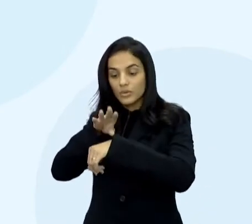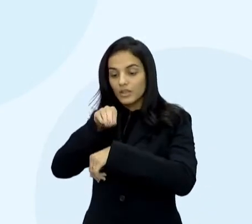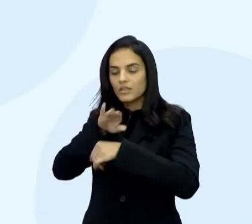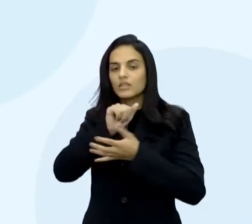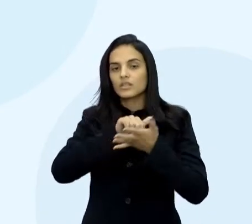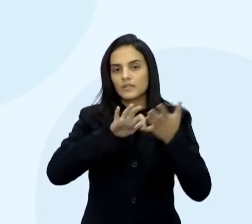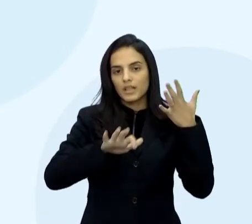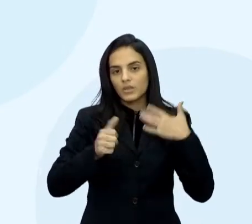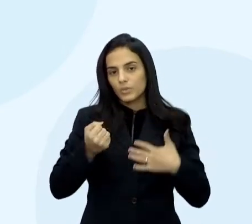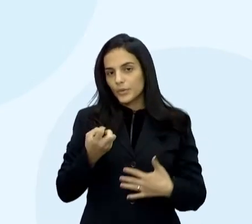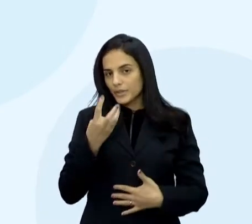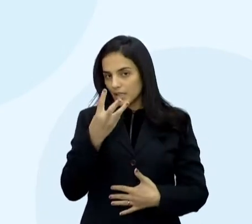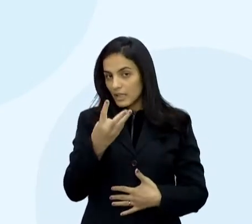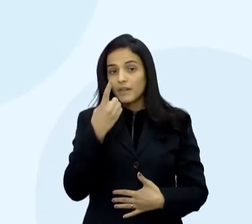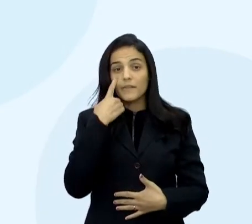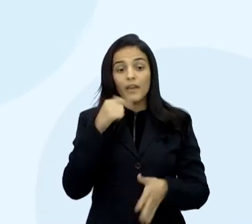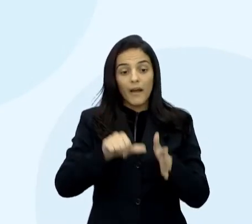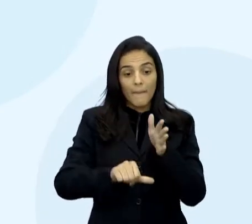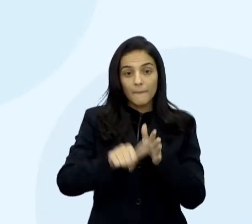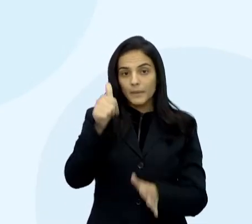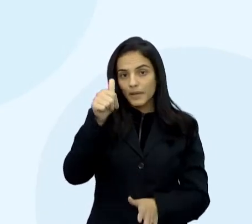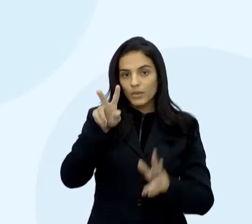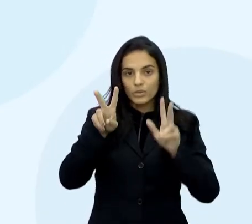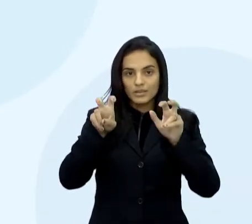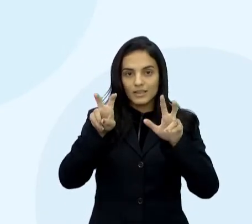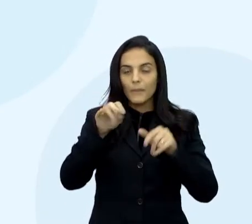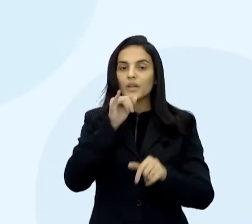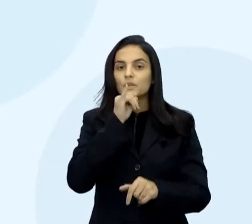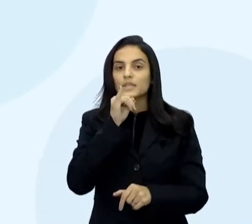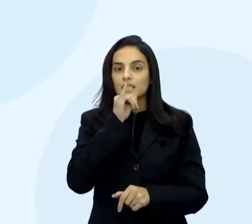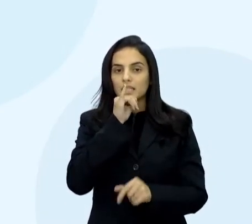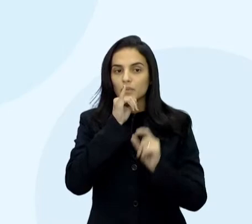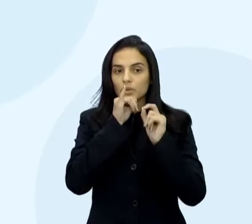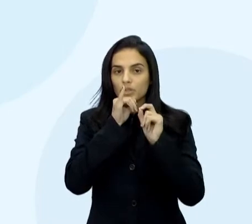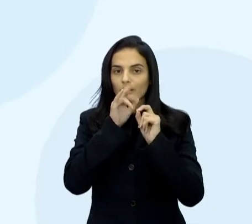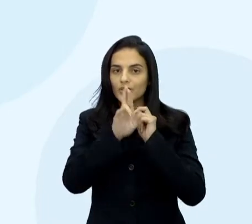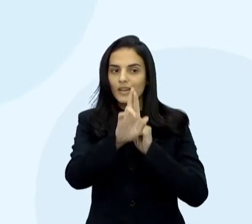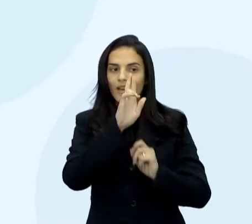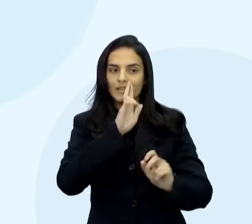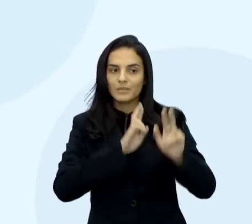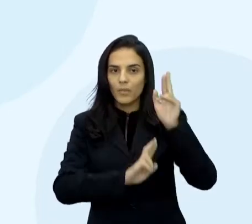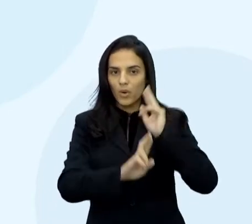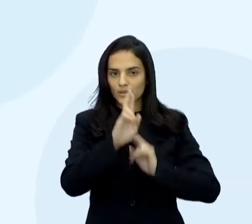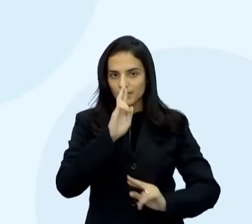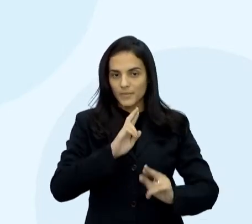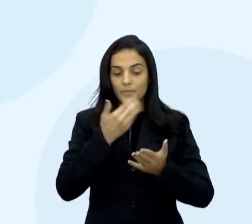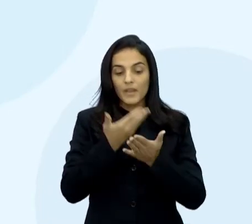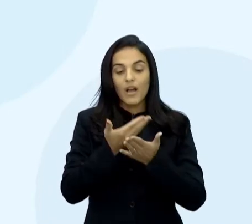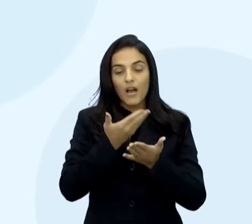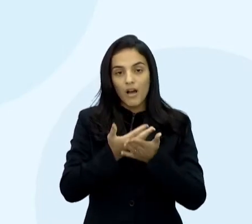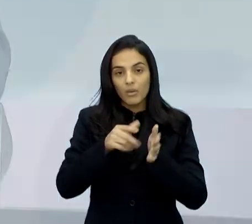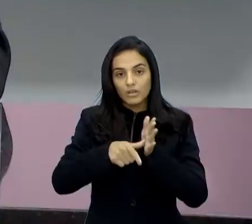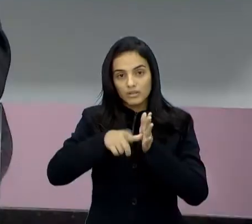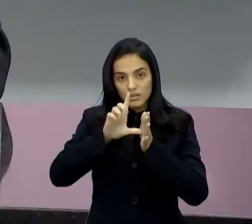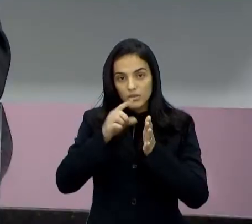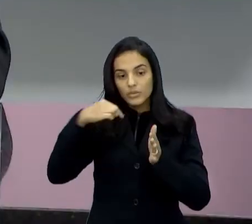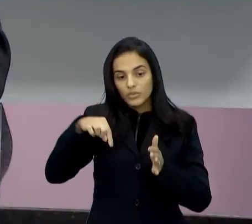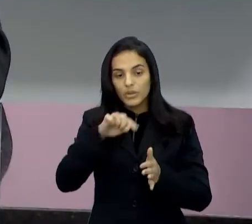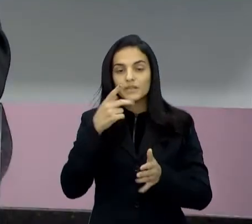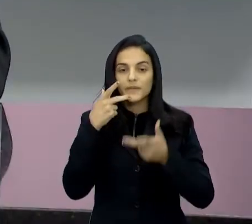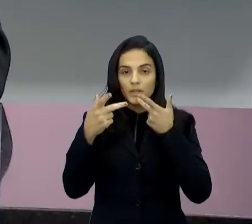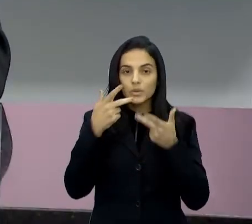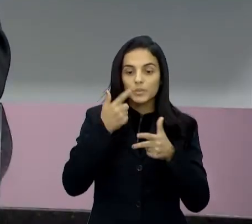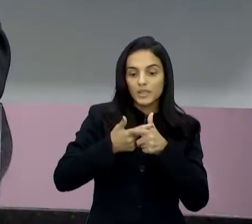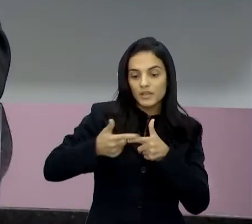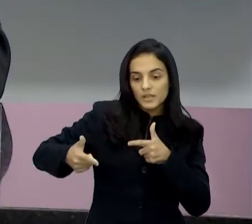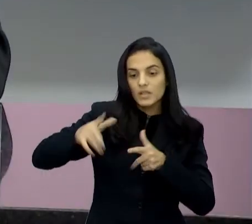atividade 3 e ver a primeira parte de um exemplo de resposta. Então, na aula anterior, a gente falou sobre as